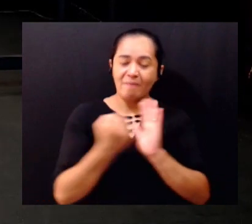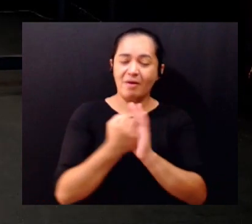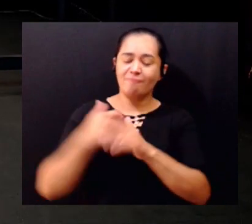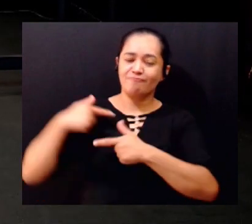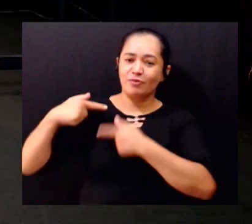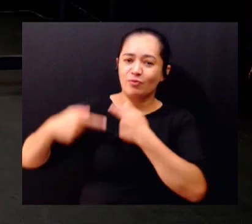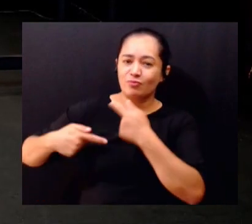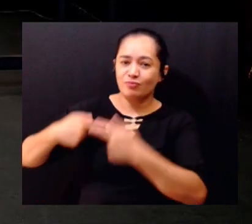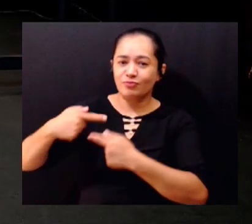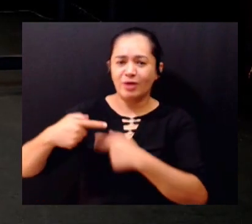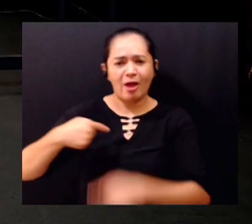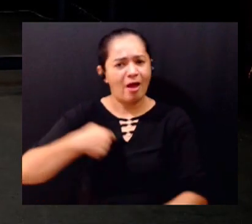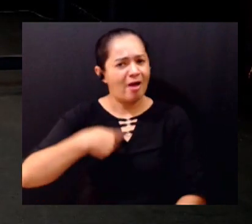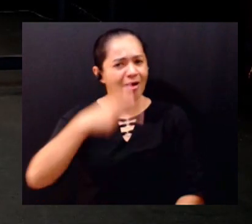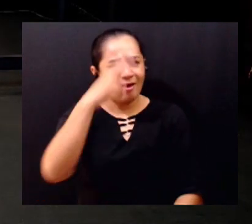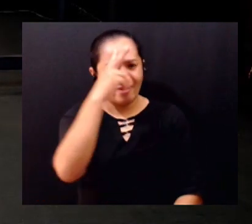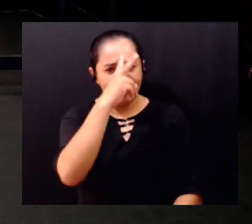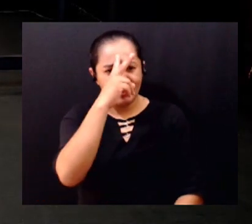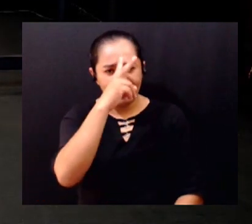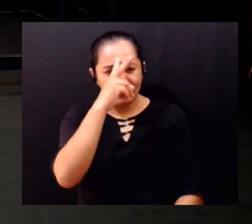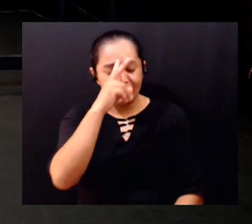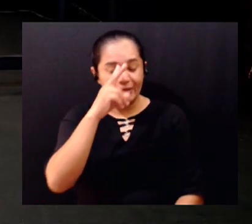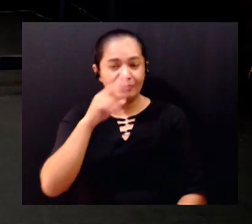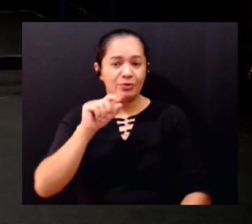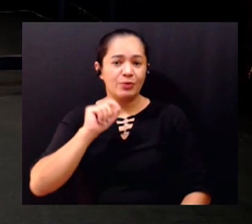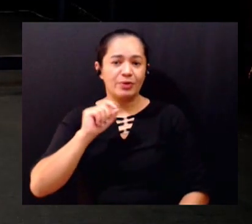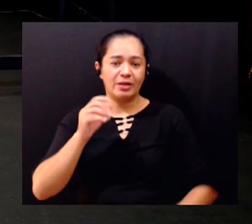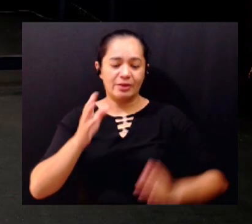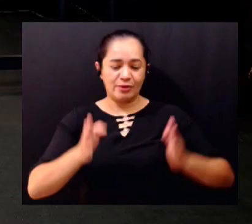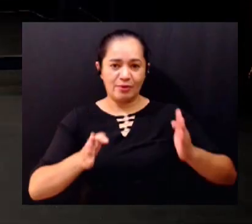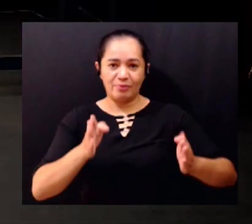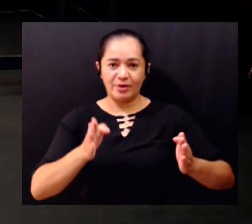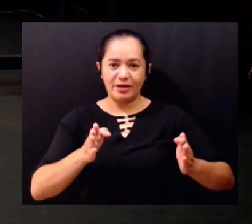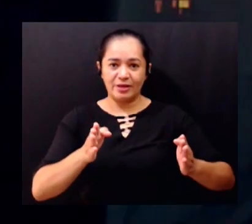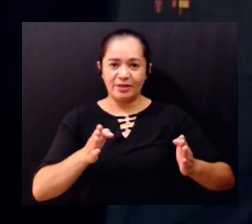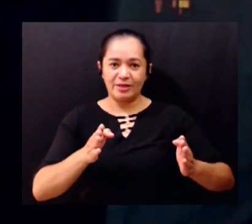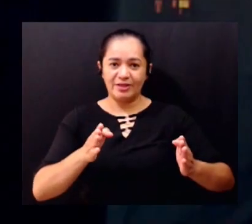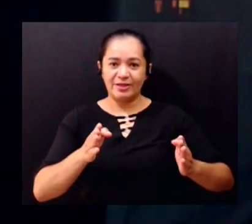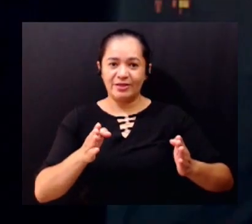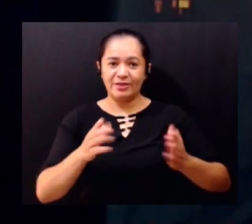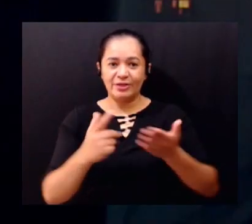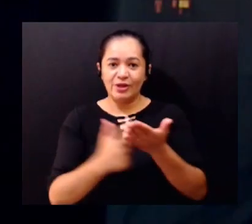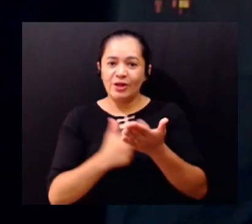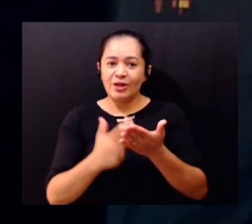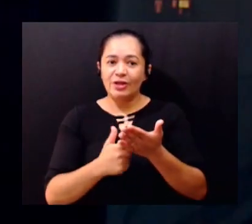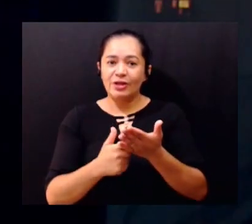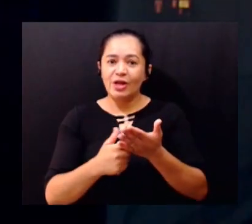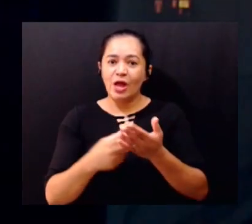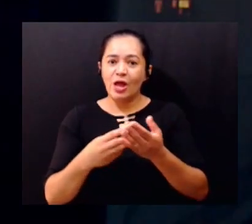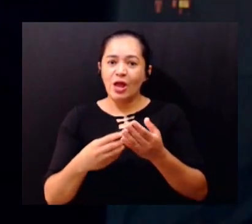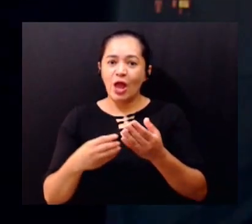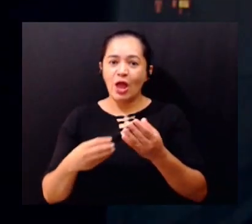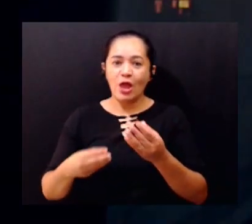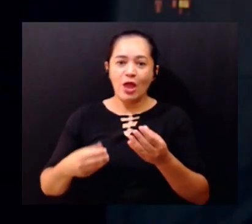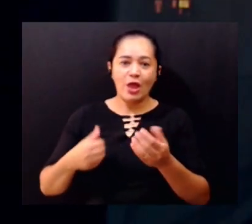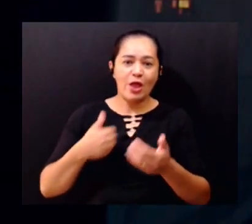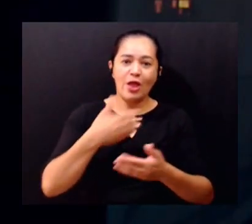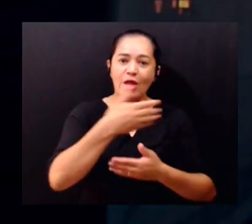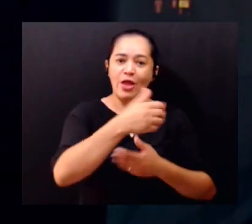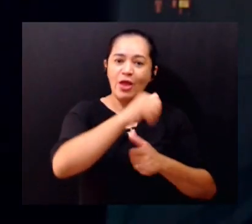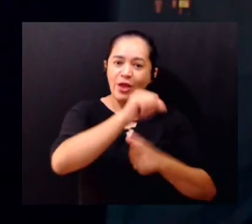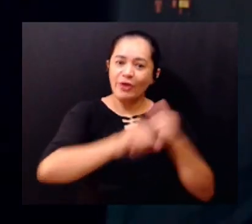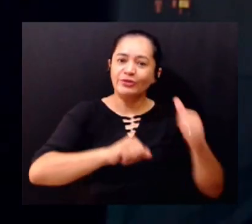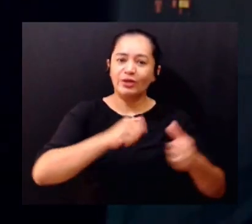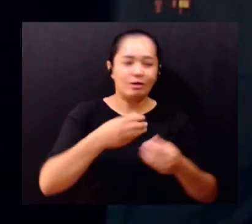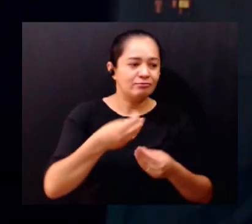que... Você sabe que houve uma época até que eu trocava gibi na banca? Porque era tanto gibi que a gente tinha. Aí eu me lembro do nome do dono